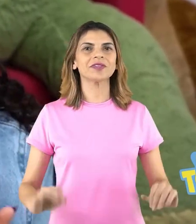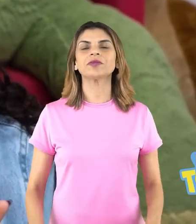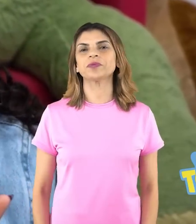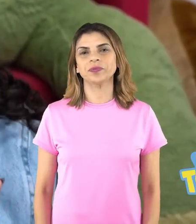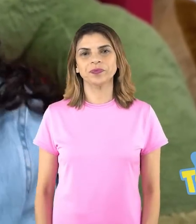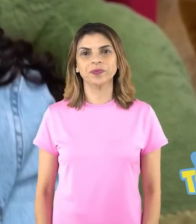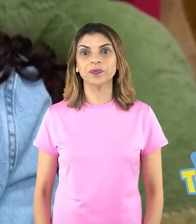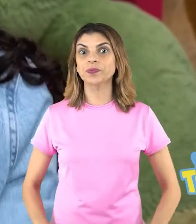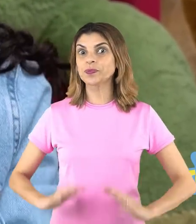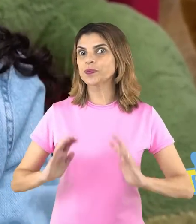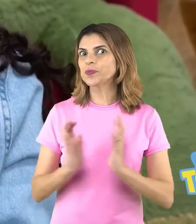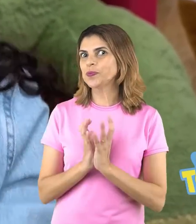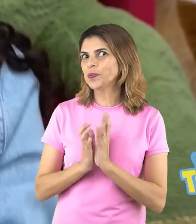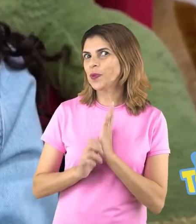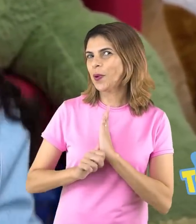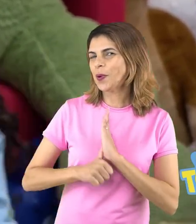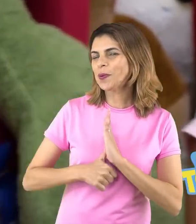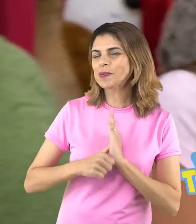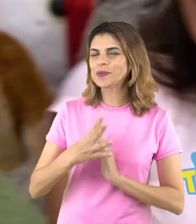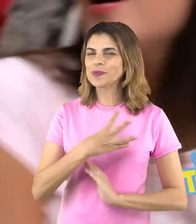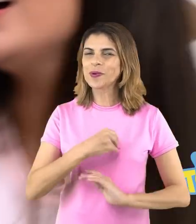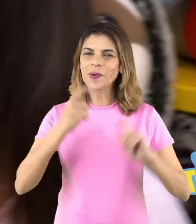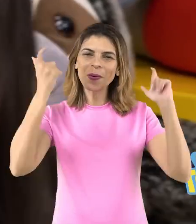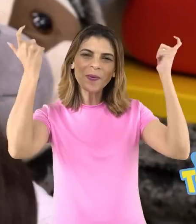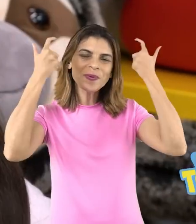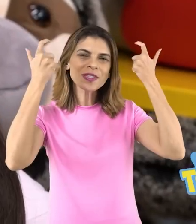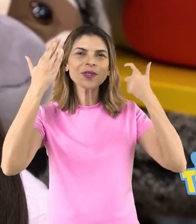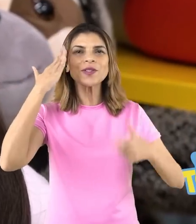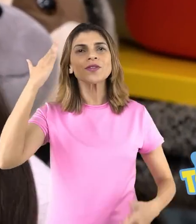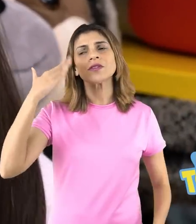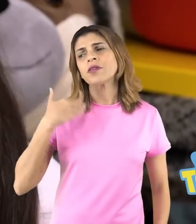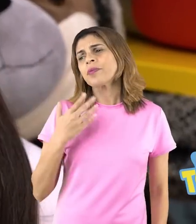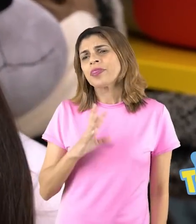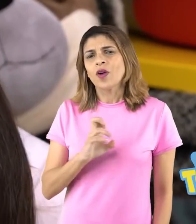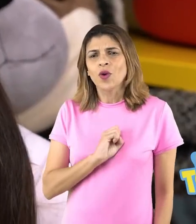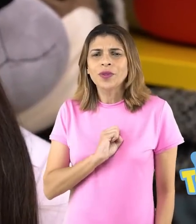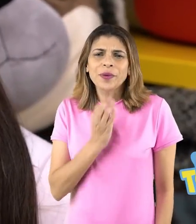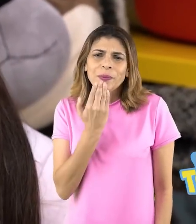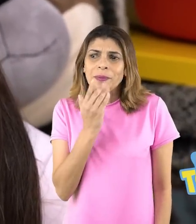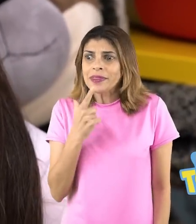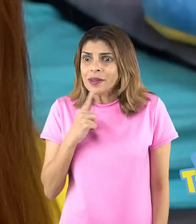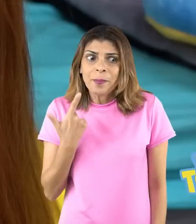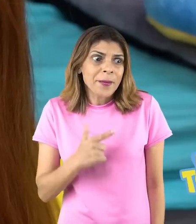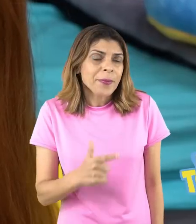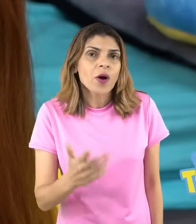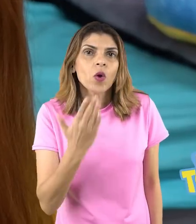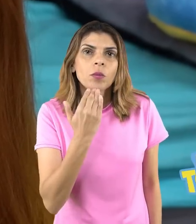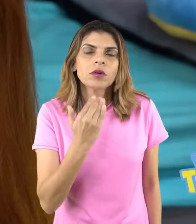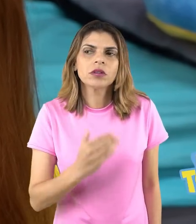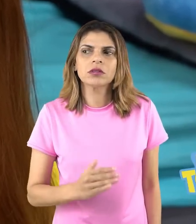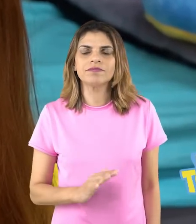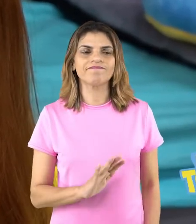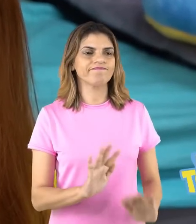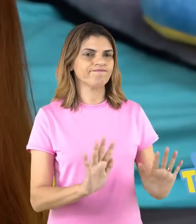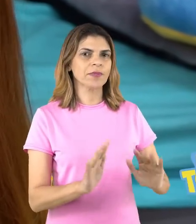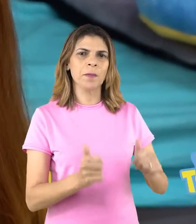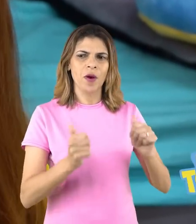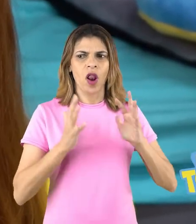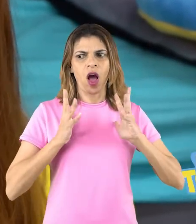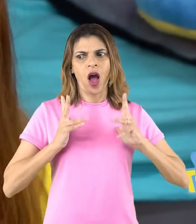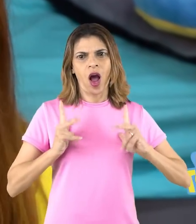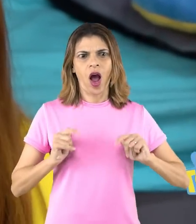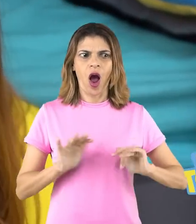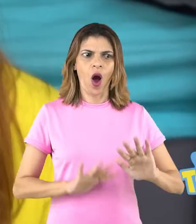o nosso clube de princesas é um sucesso eu adorei a comida tem mais agora não é melhor a gente arrumar